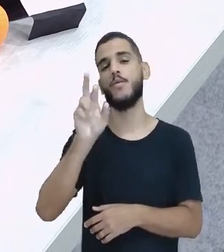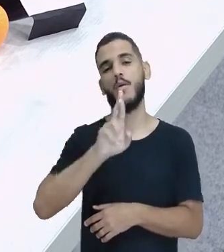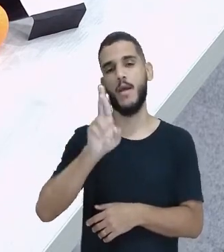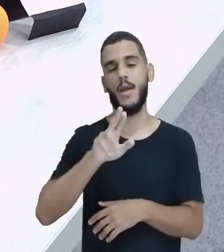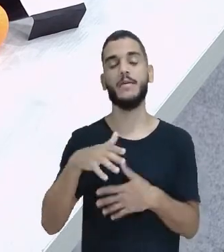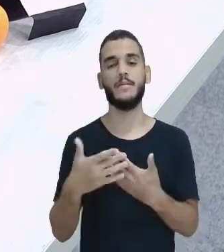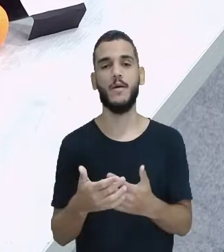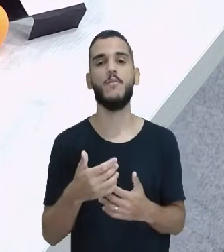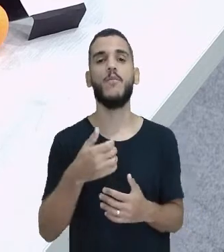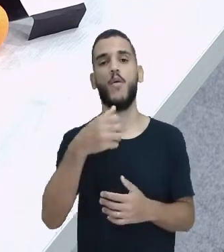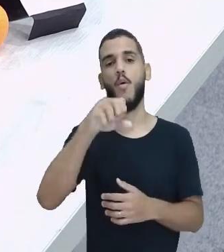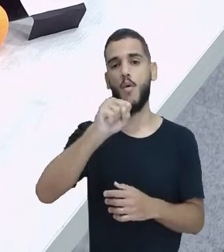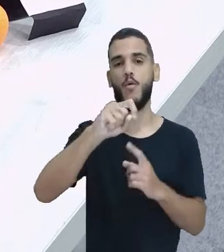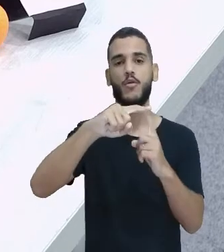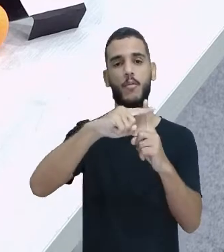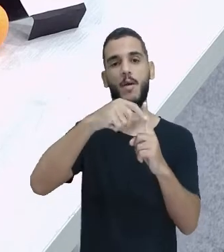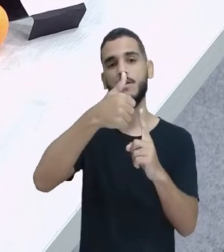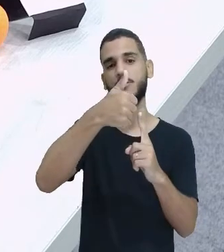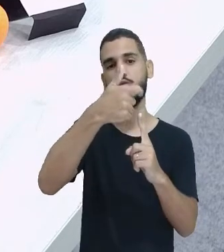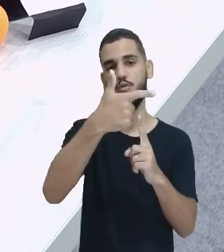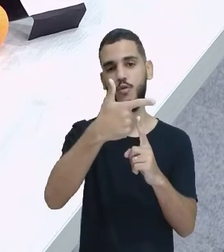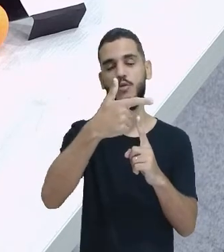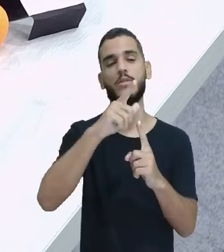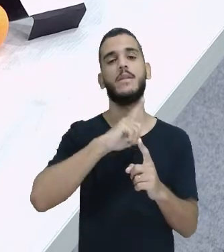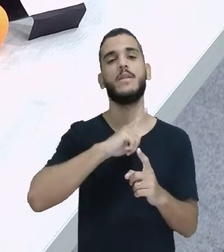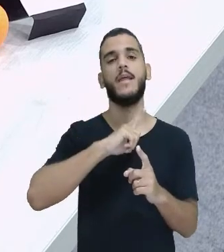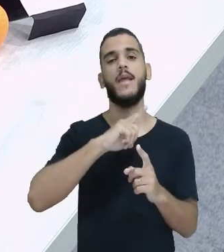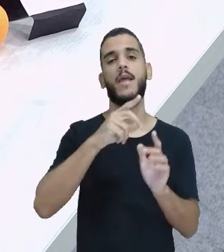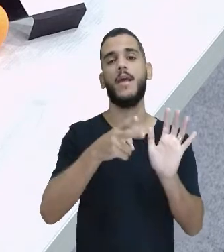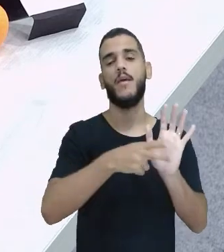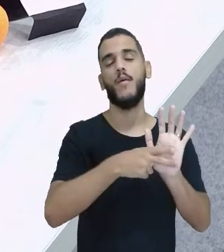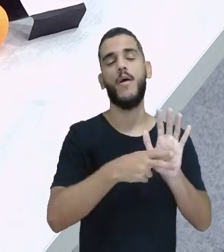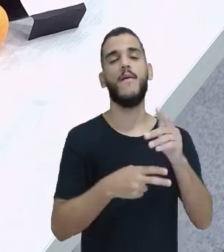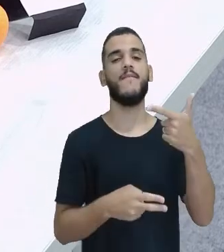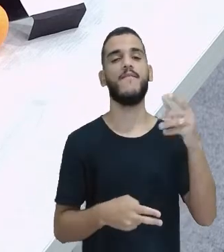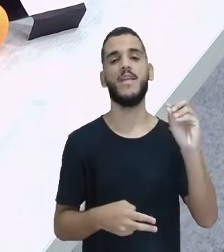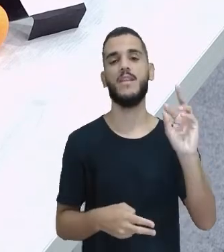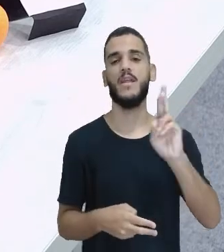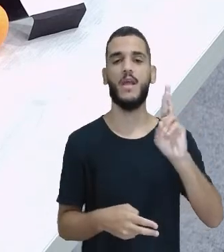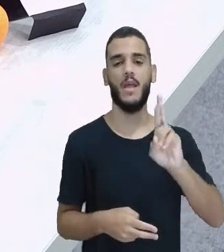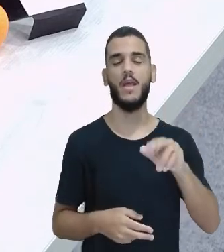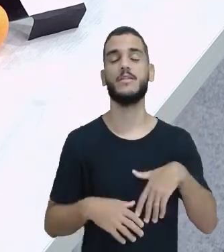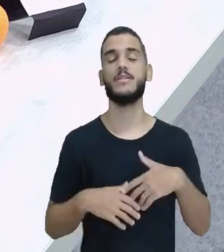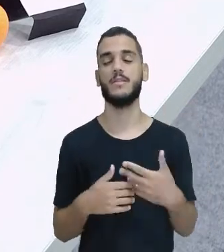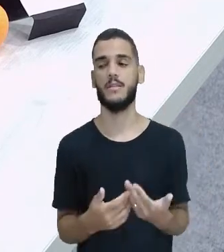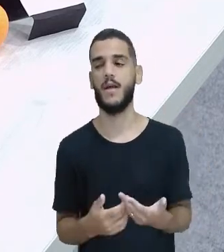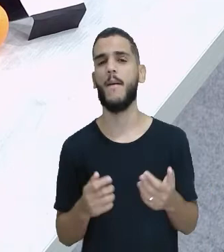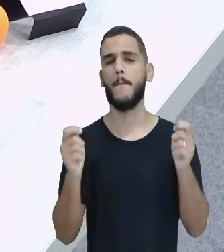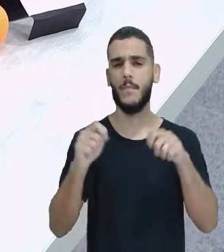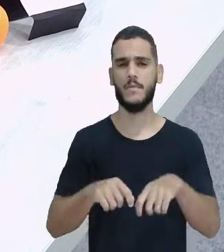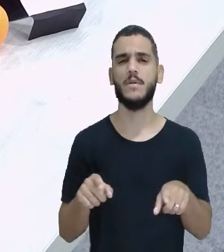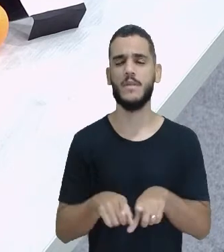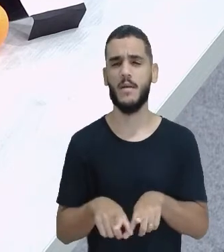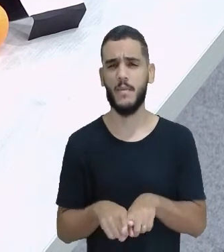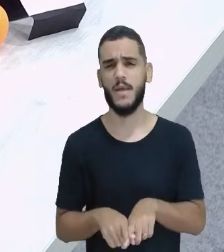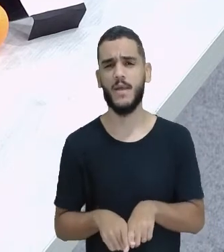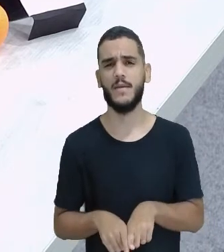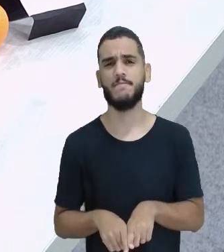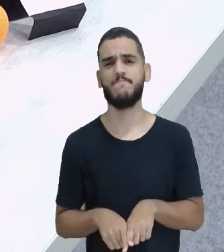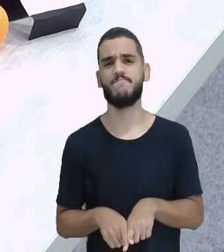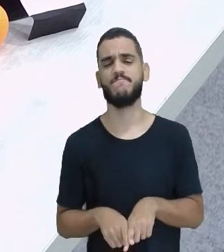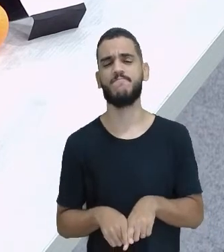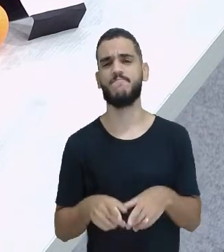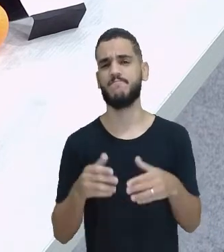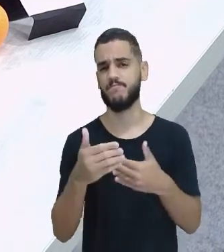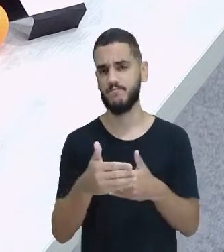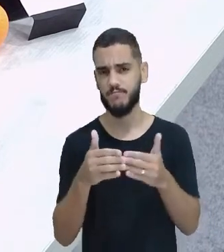12, eu vou ter o equivalente aqui a R$ 20,00. Eu posso também levar a caixinha de